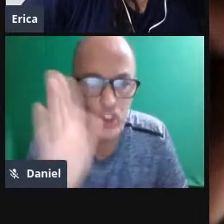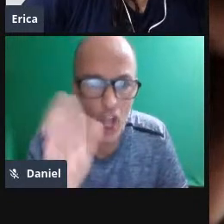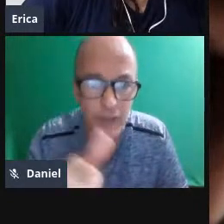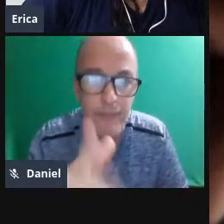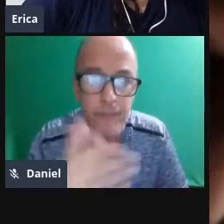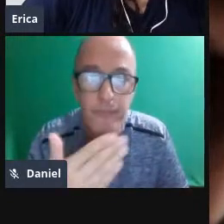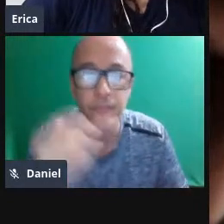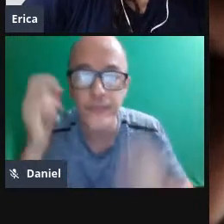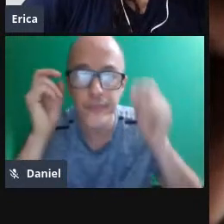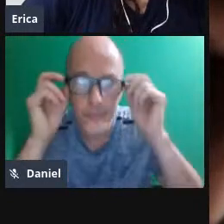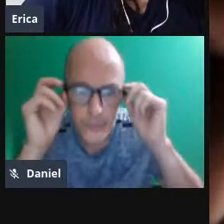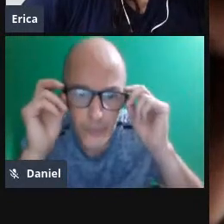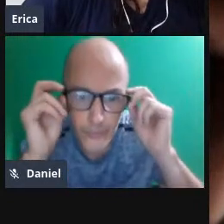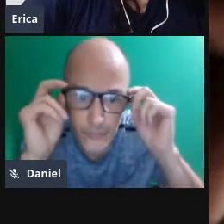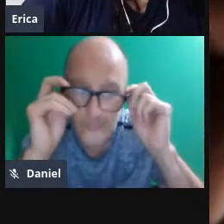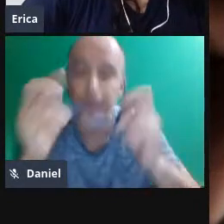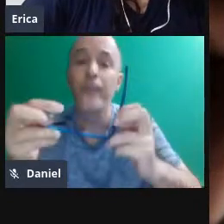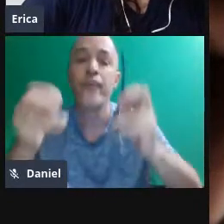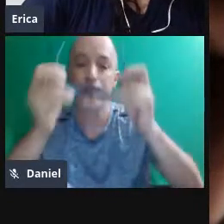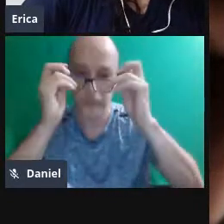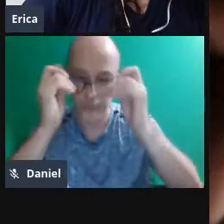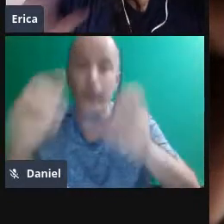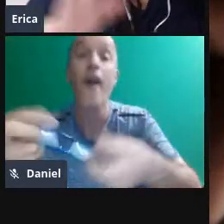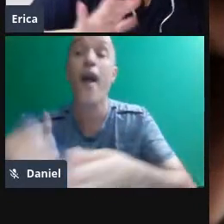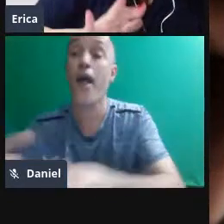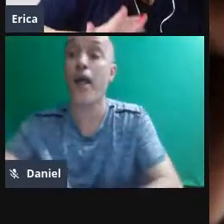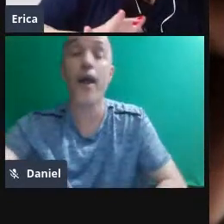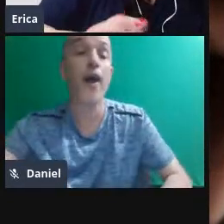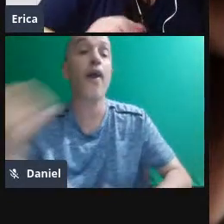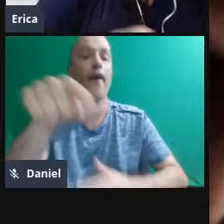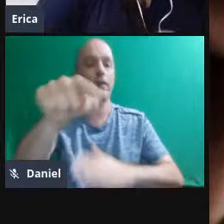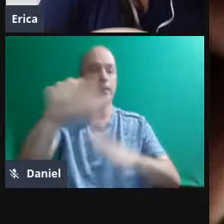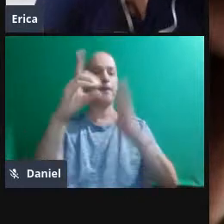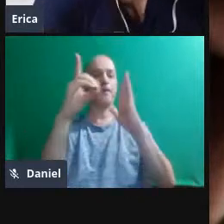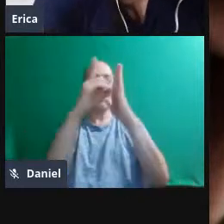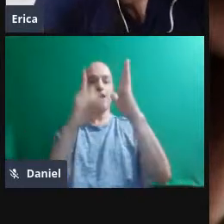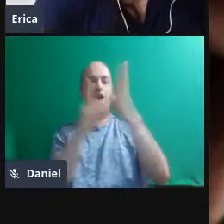Pode passar. Isso eu já. Fica.